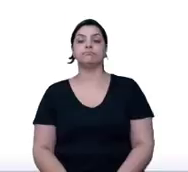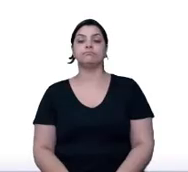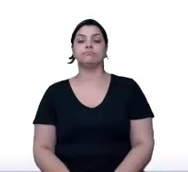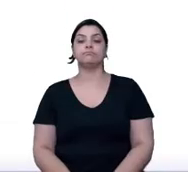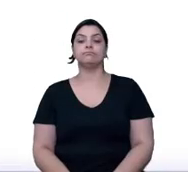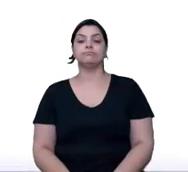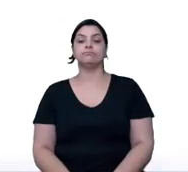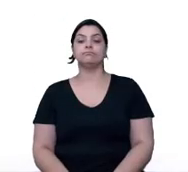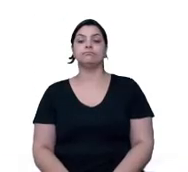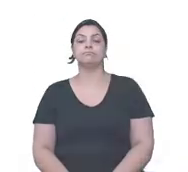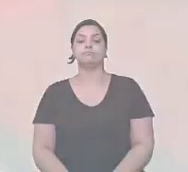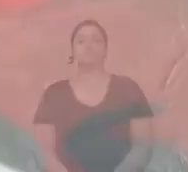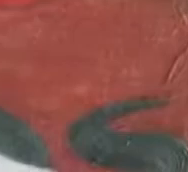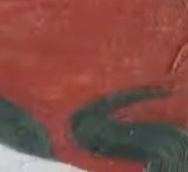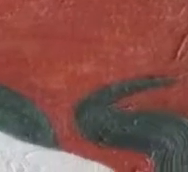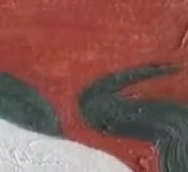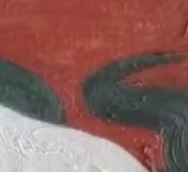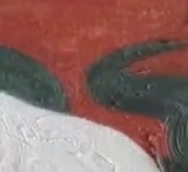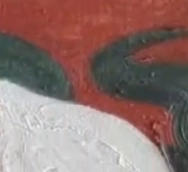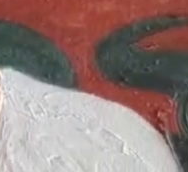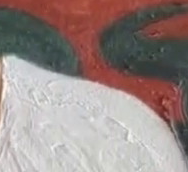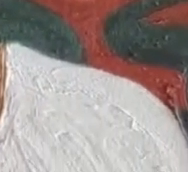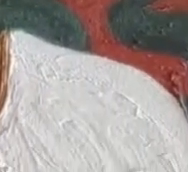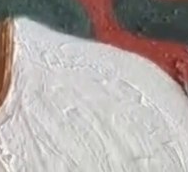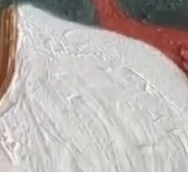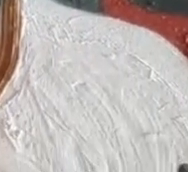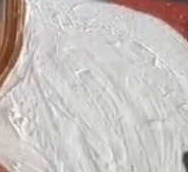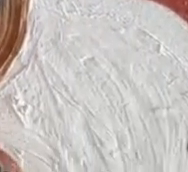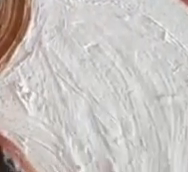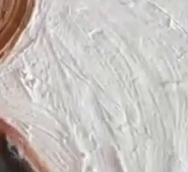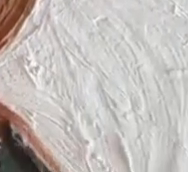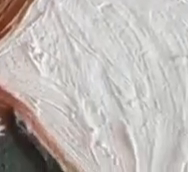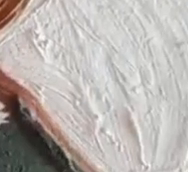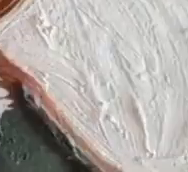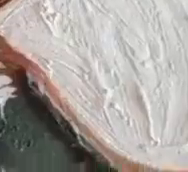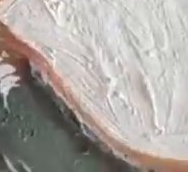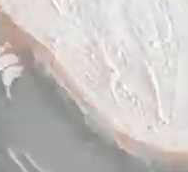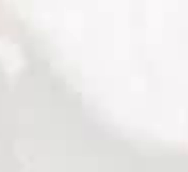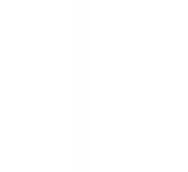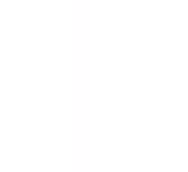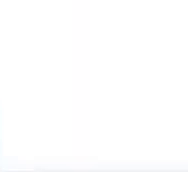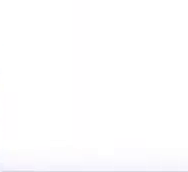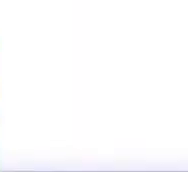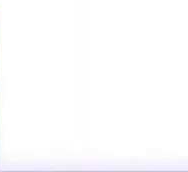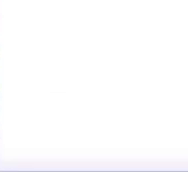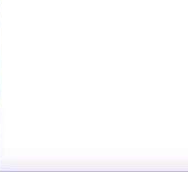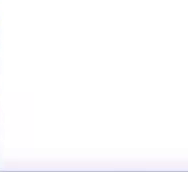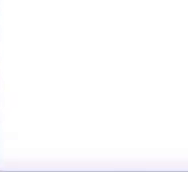Thank you.